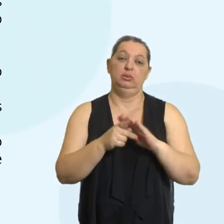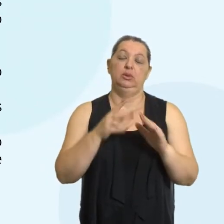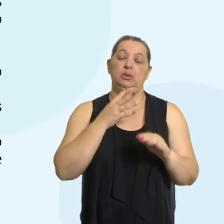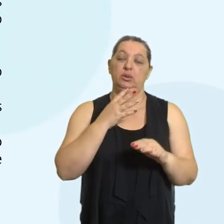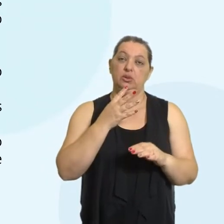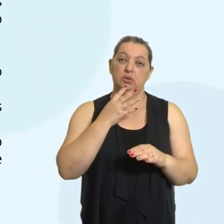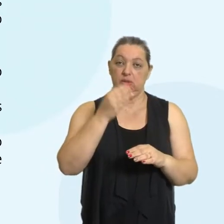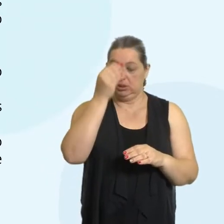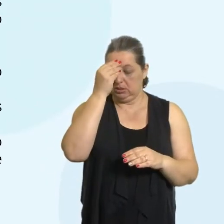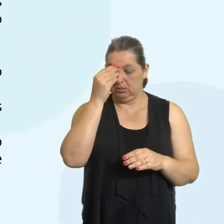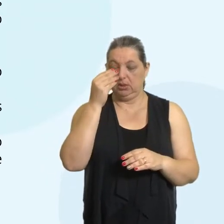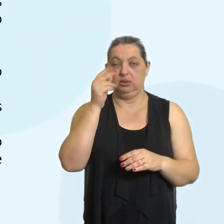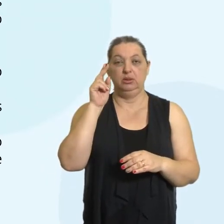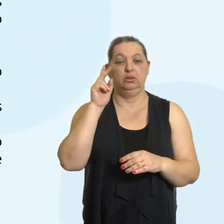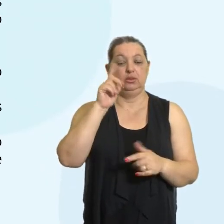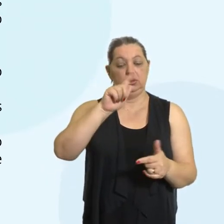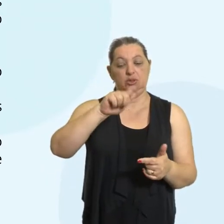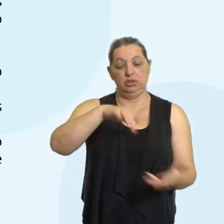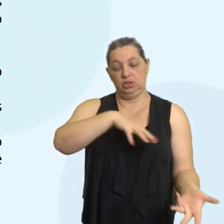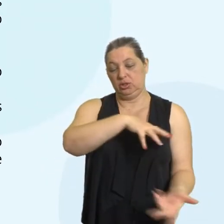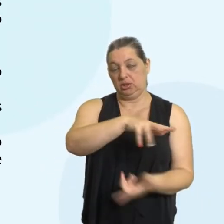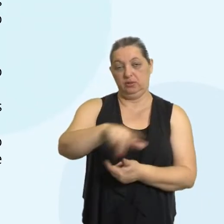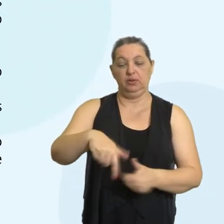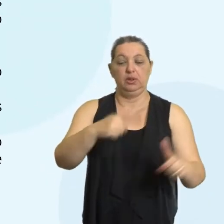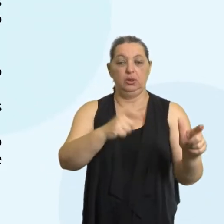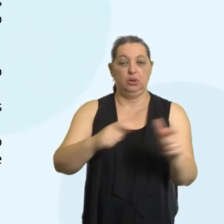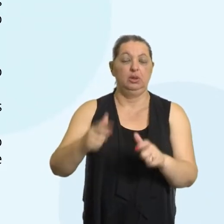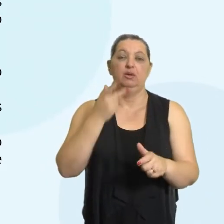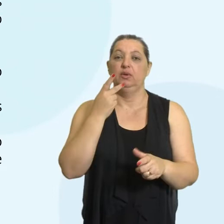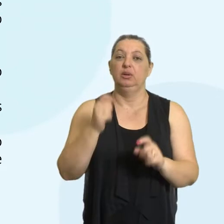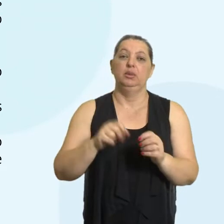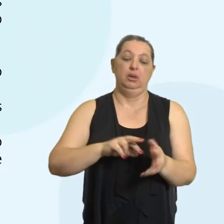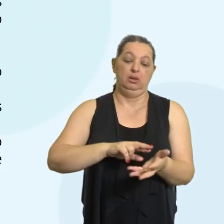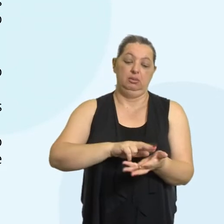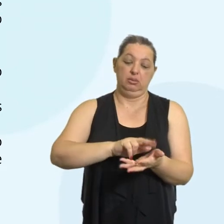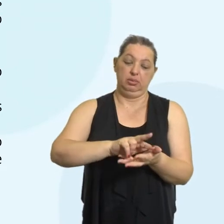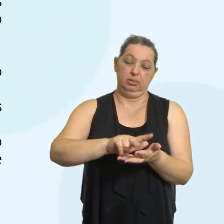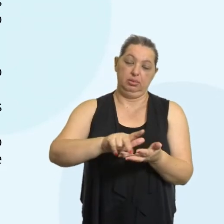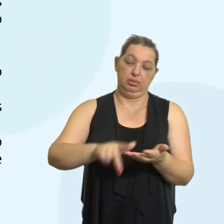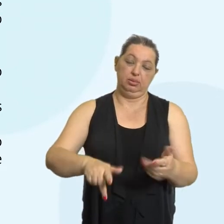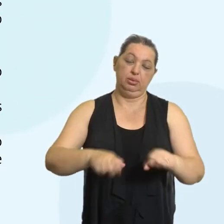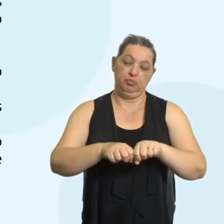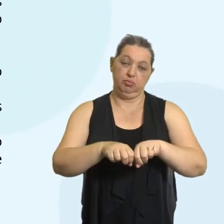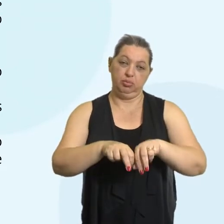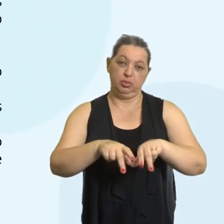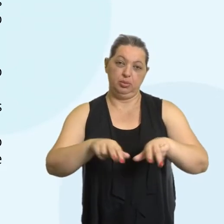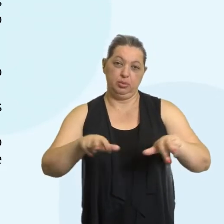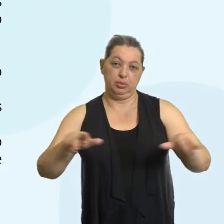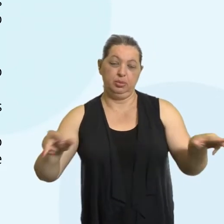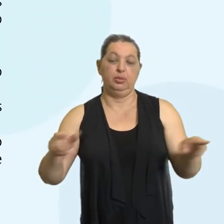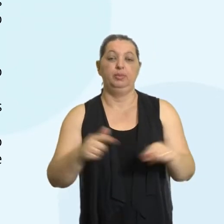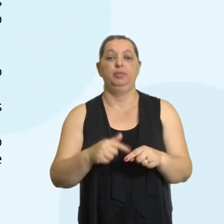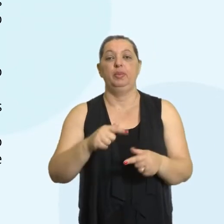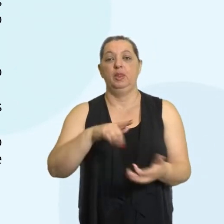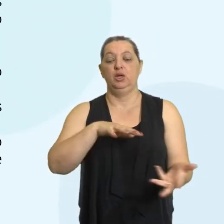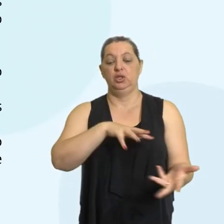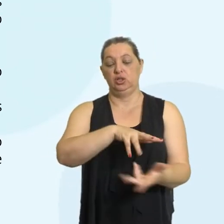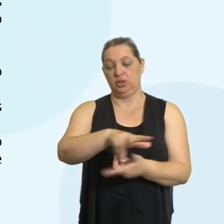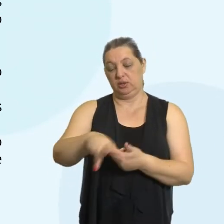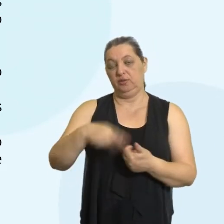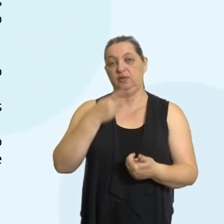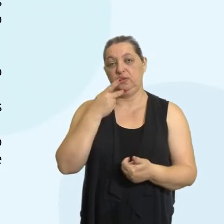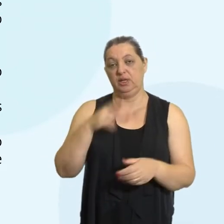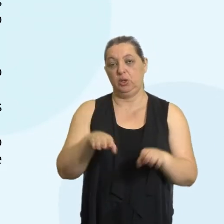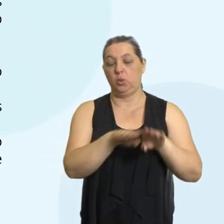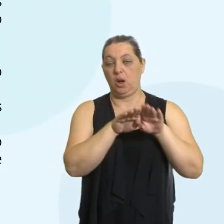moral local né falar sobre o universalismo do pluralismo e geografia a gente vai falar de igualdade e respeito